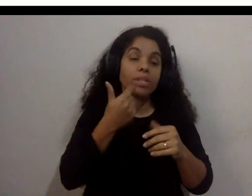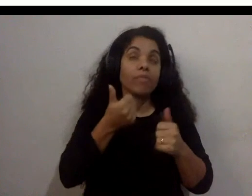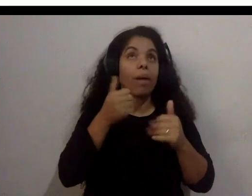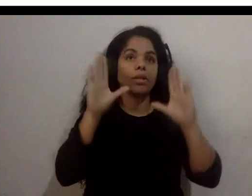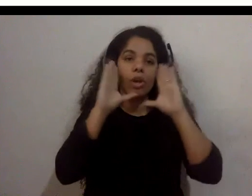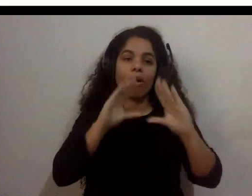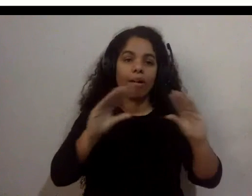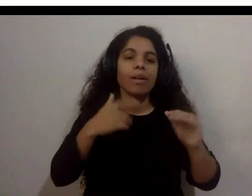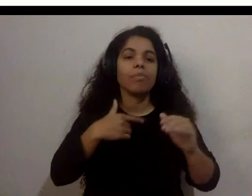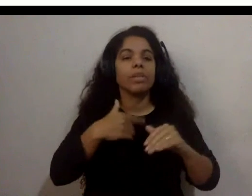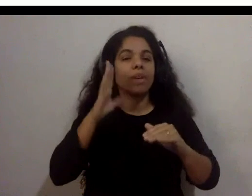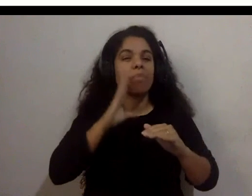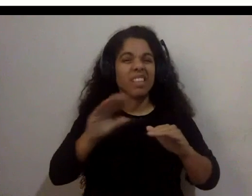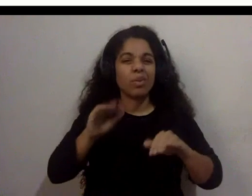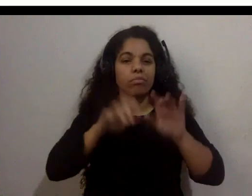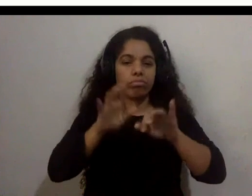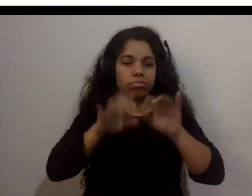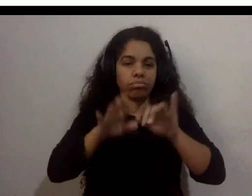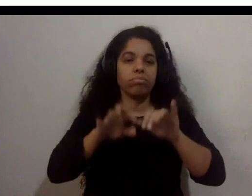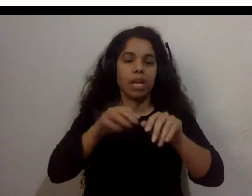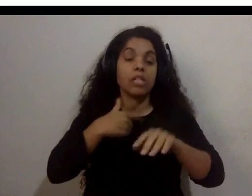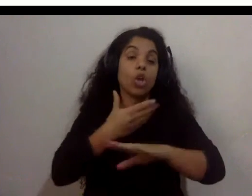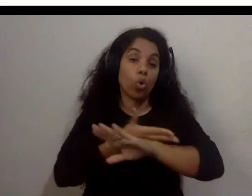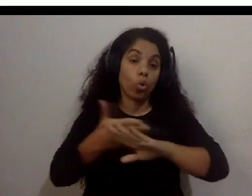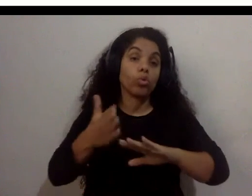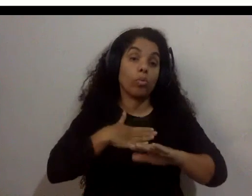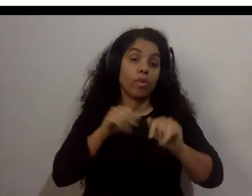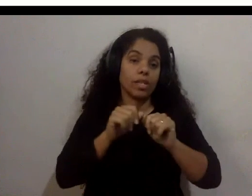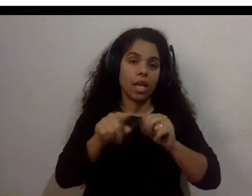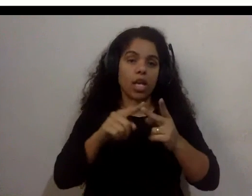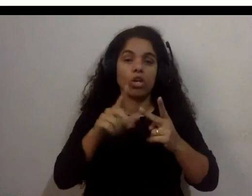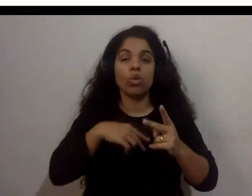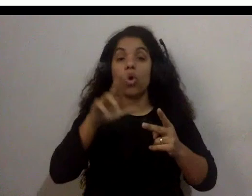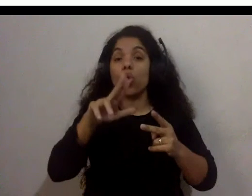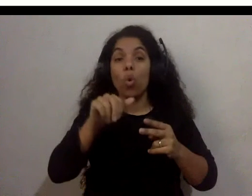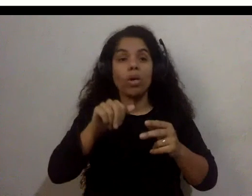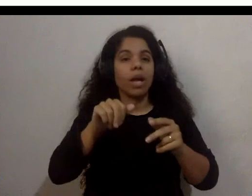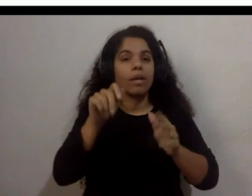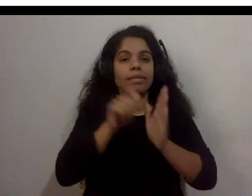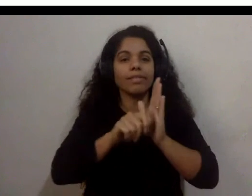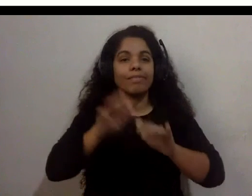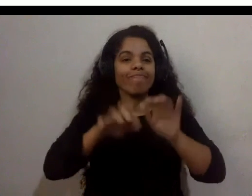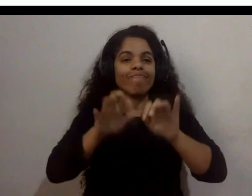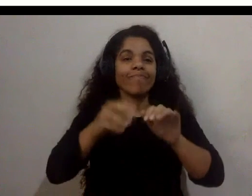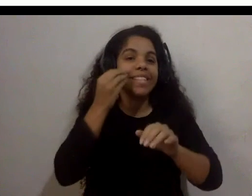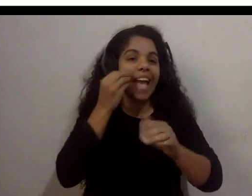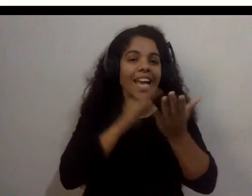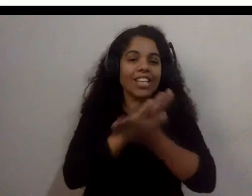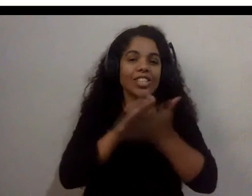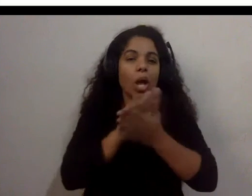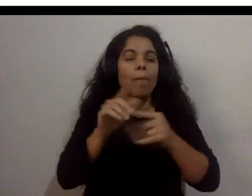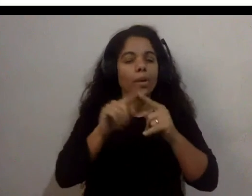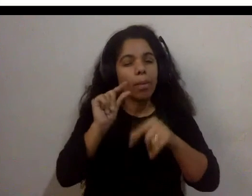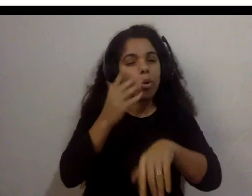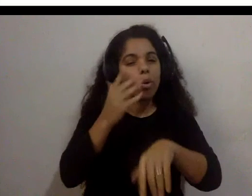o teste antes. Isso é um disclaimer que eu gosto de fazer. Então, tipo assim, pô, nunca escrevi teste antes, mas tem um pouco de